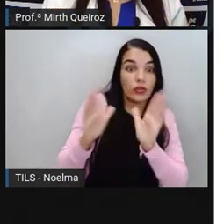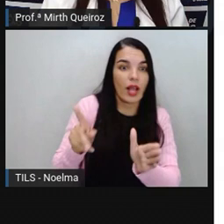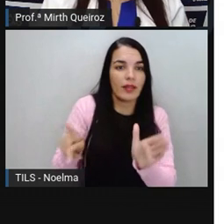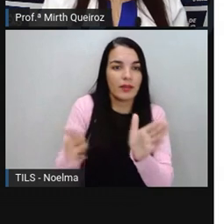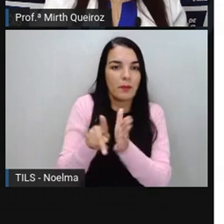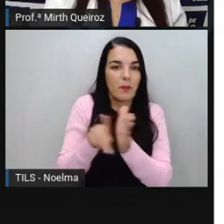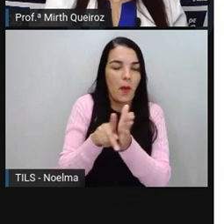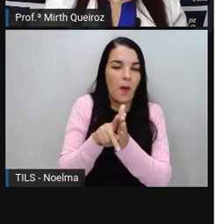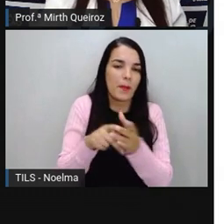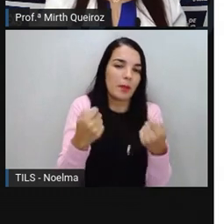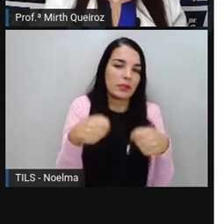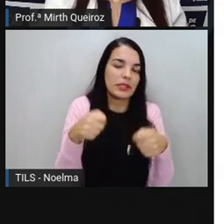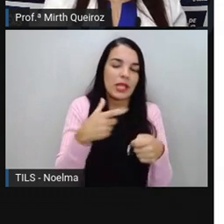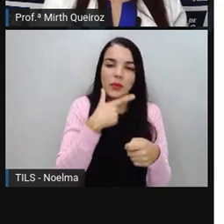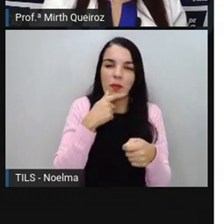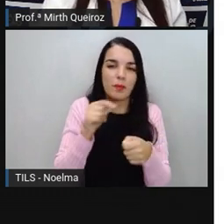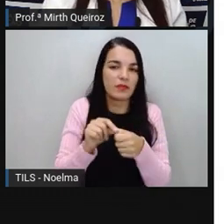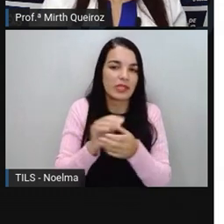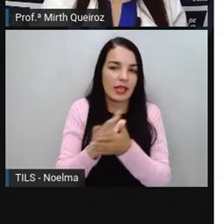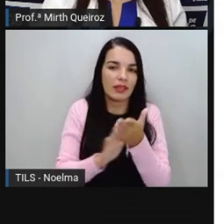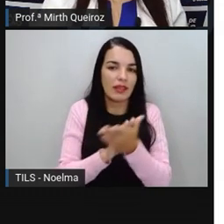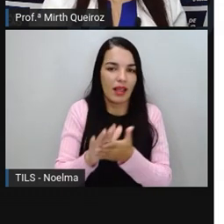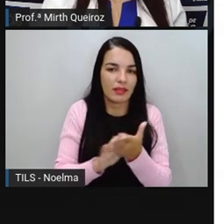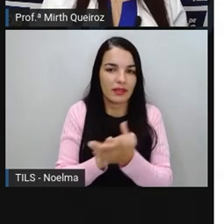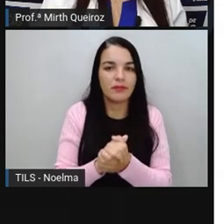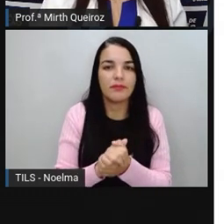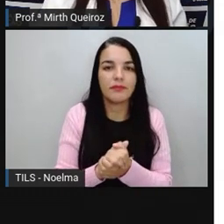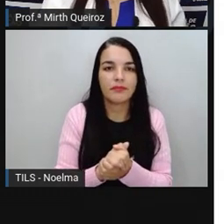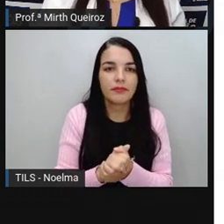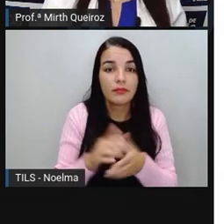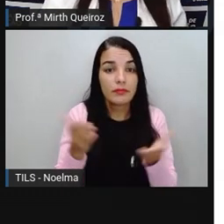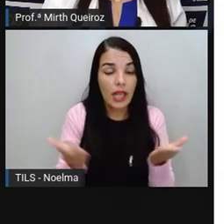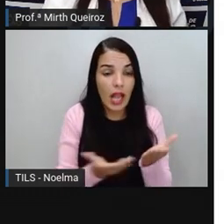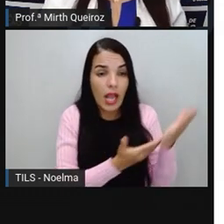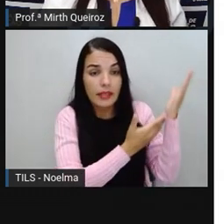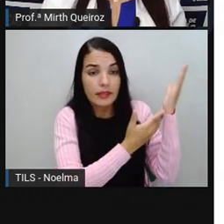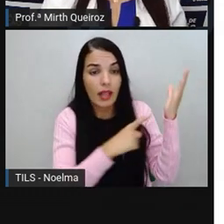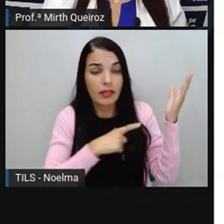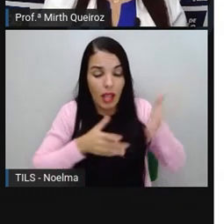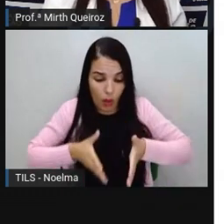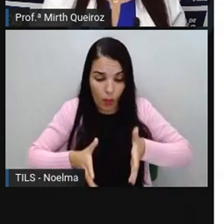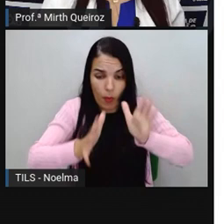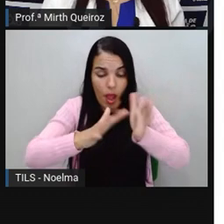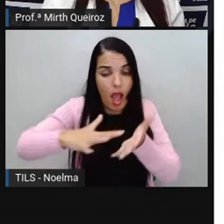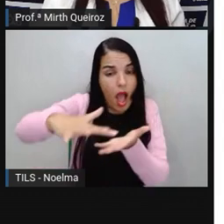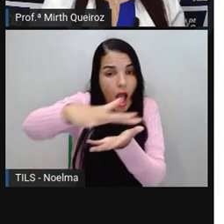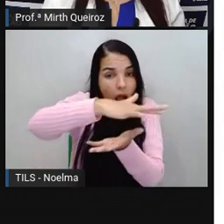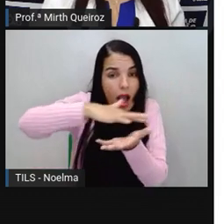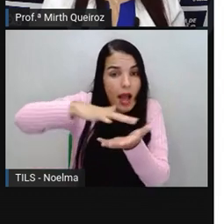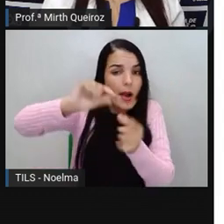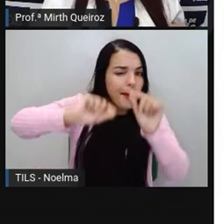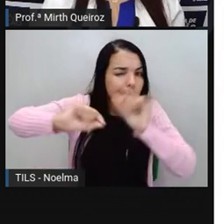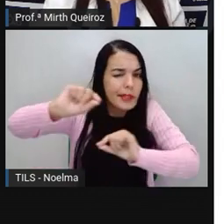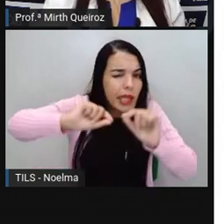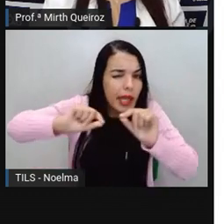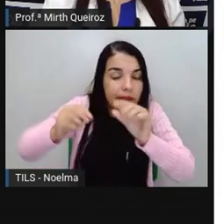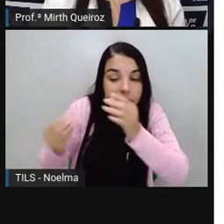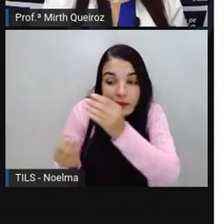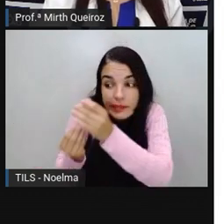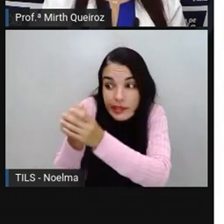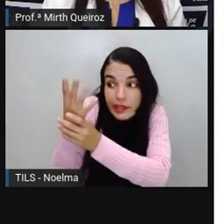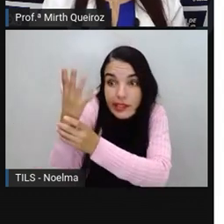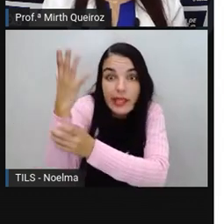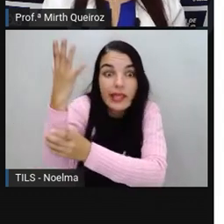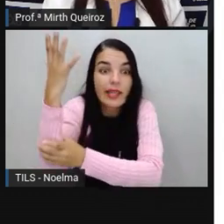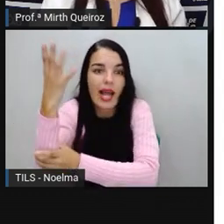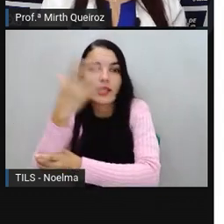temos sem intervenção aí nenhuma do homem. E temos os ecossistemas artificiais, que foram aqueles que foram formados